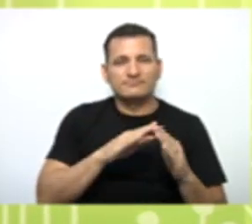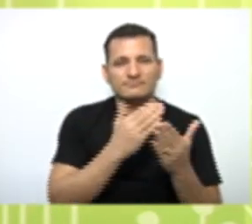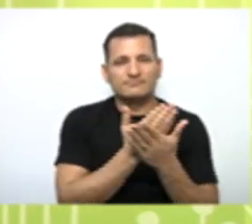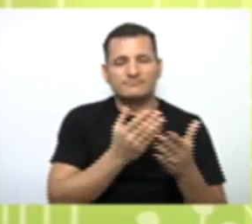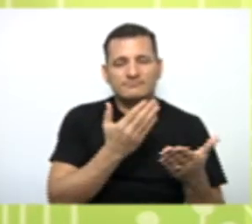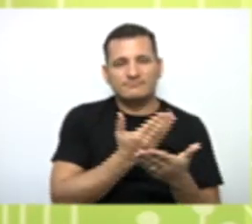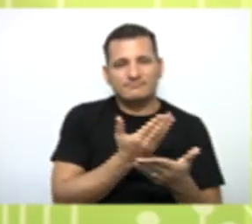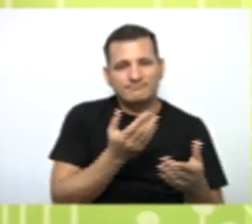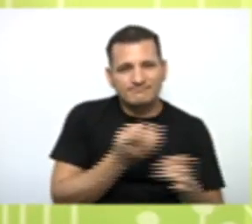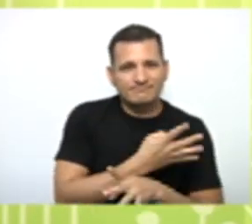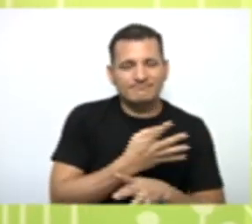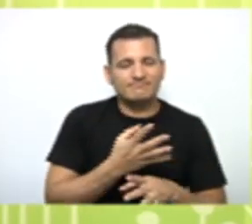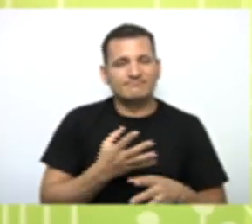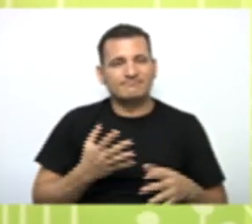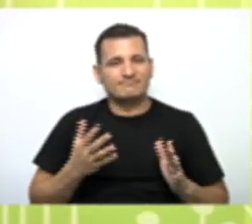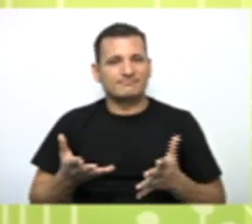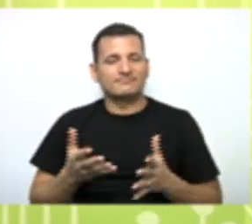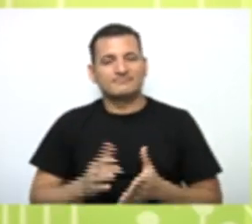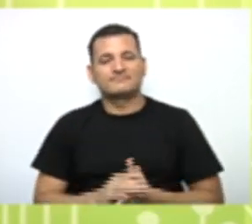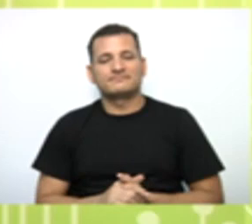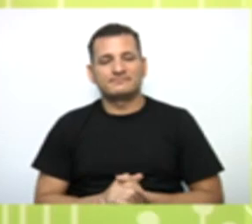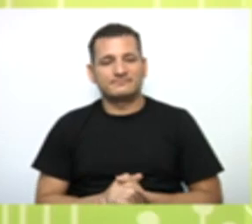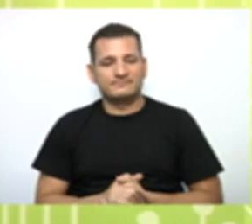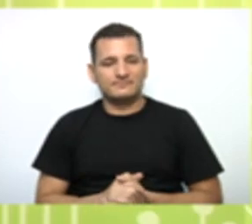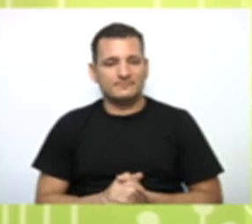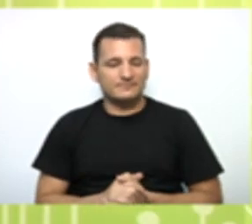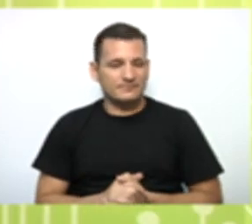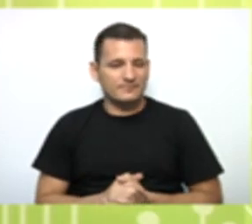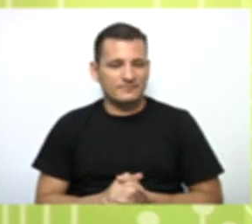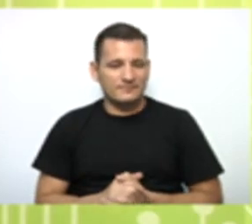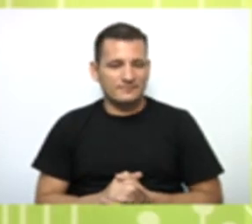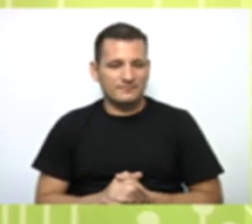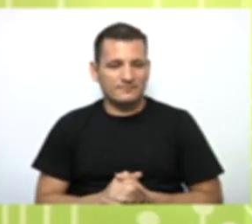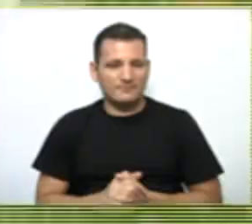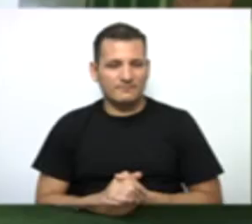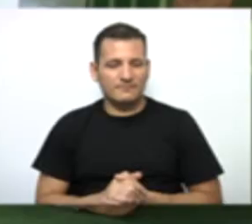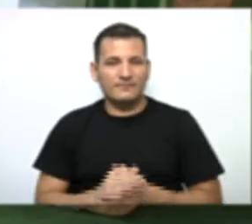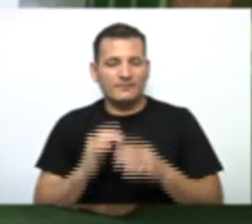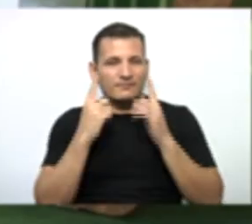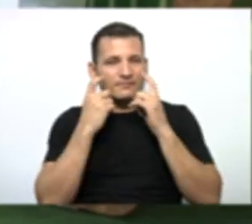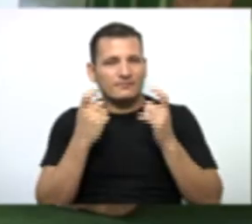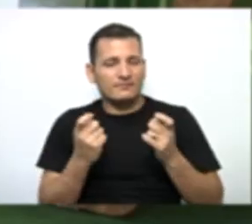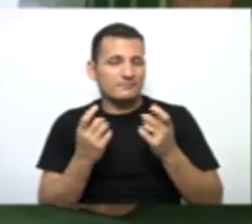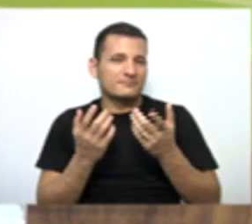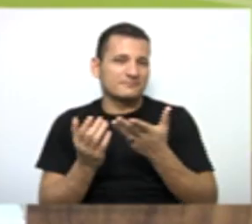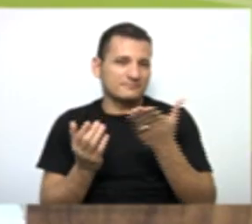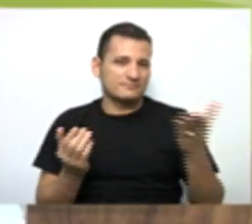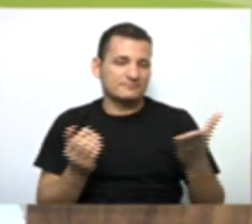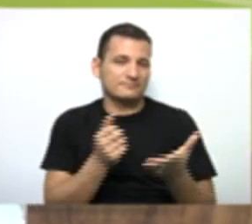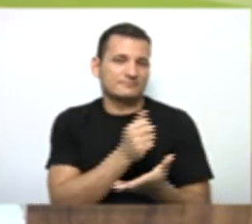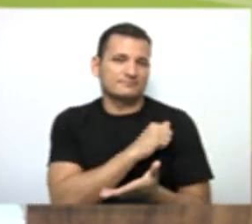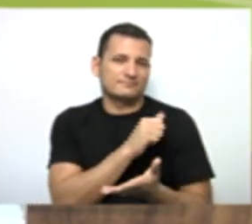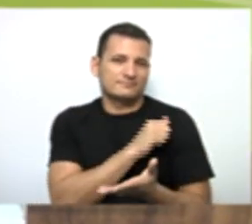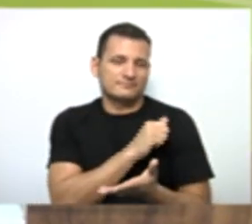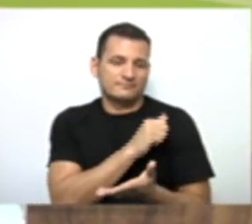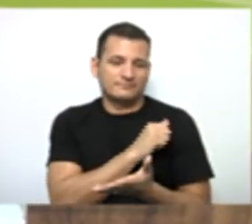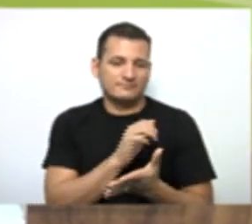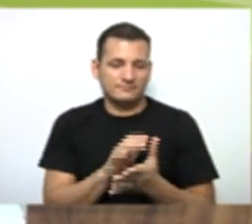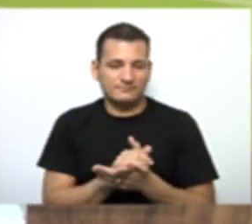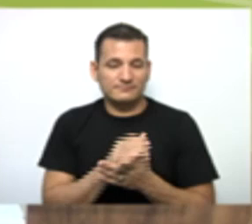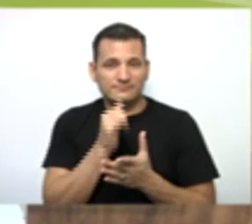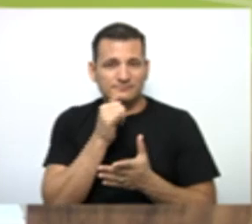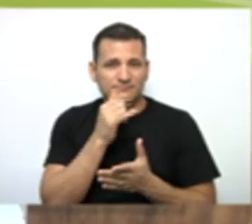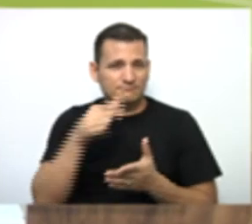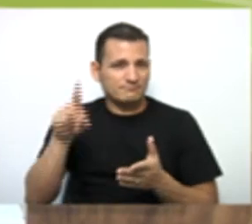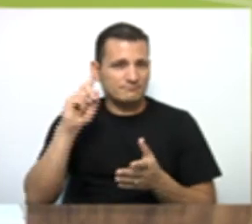professora? Professor, isso é muito interessante para os alunos saberem que quando ele chega aqui no momento